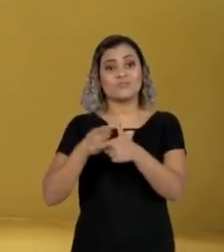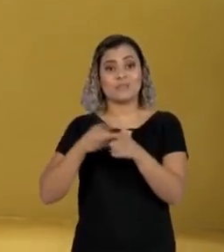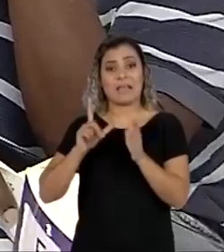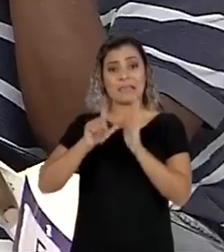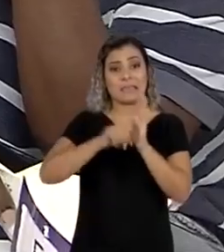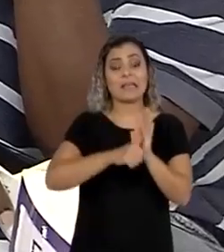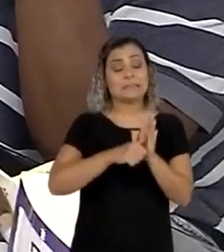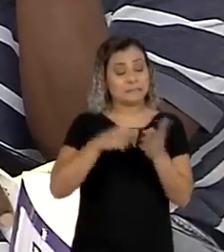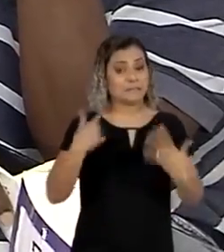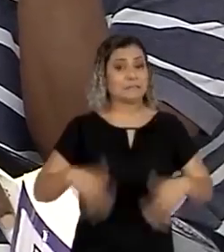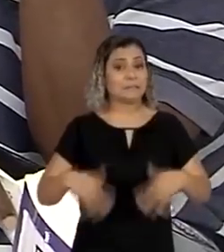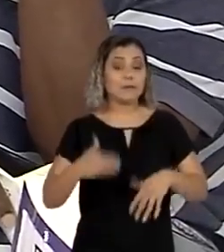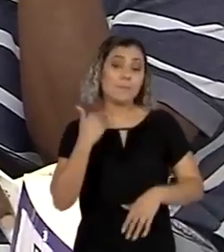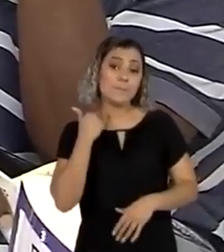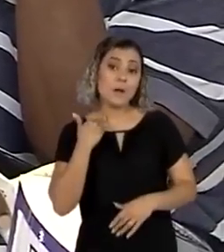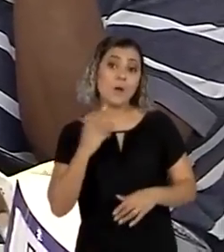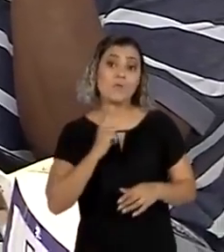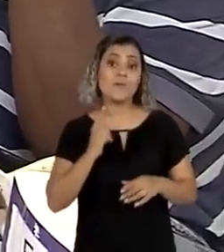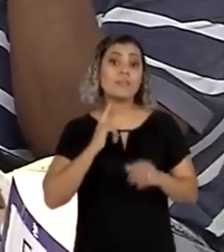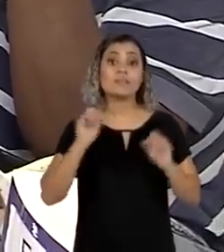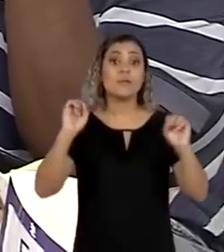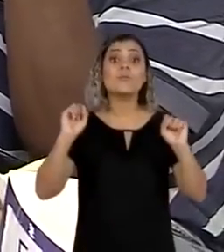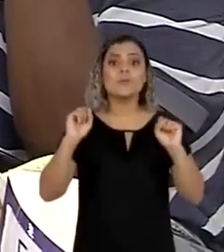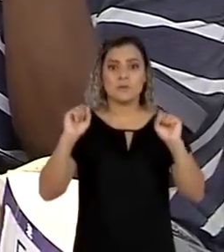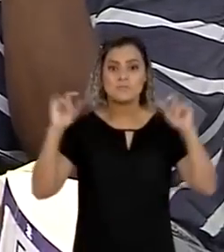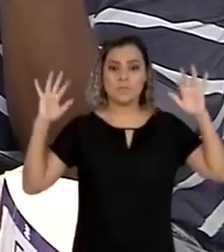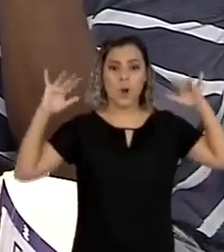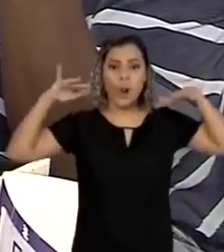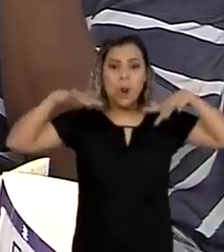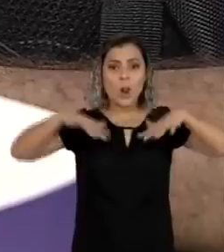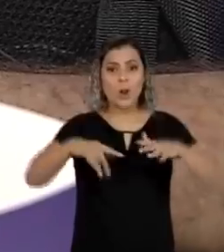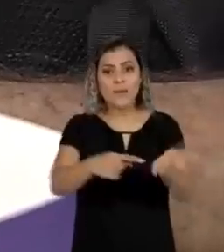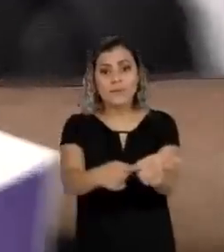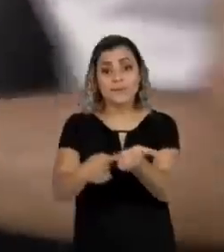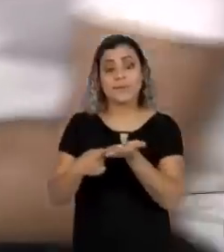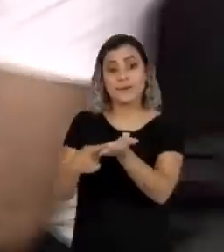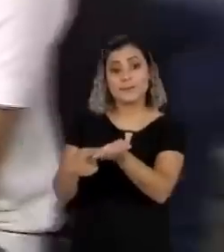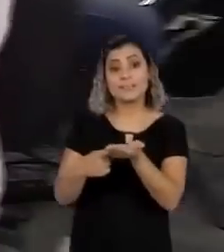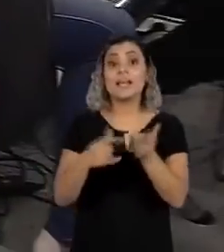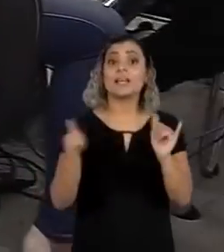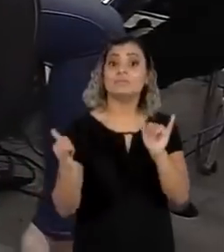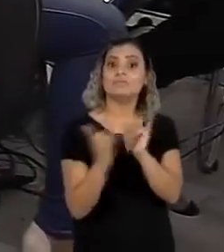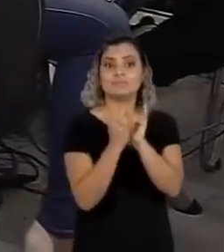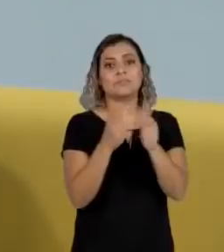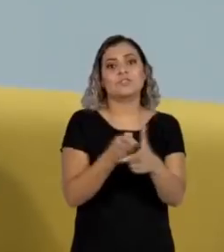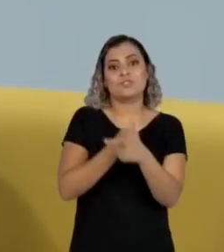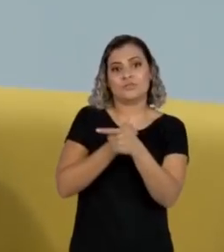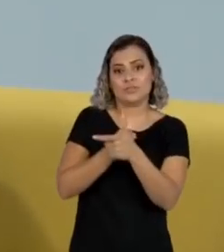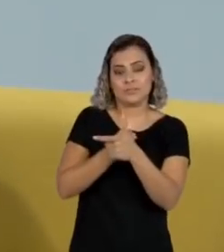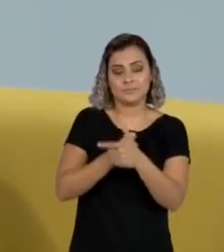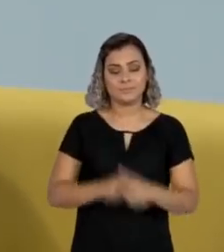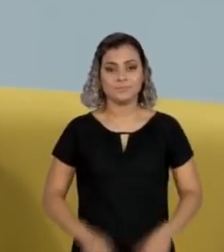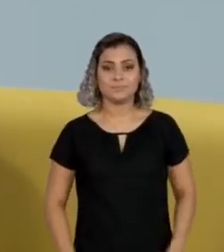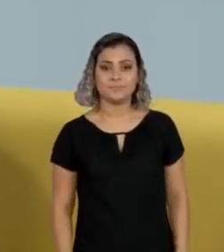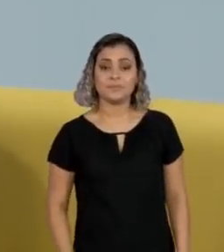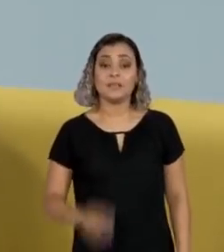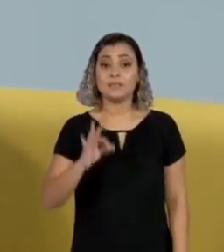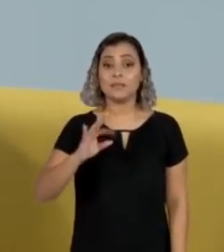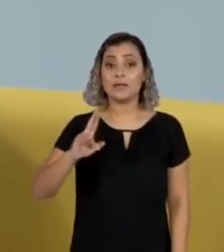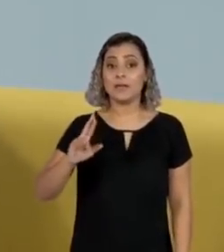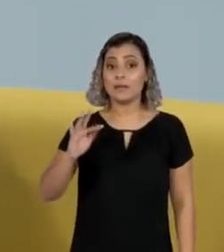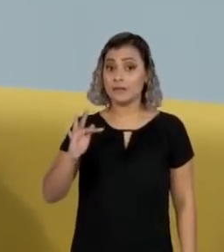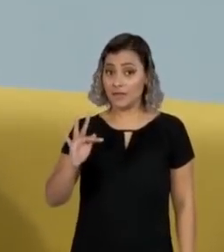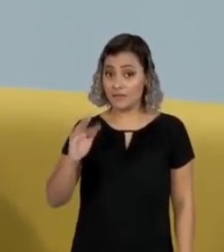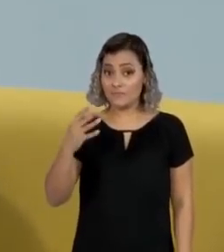atraso. Bancos farão mutirão em todo o país para renegociação de dívida. Tribunal Regional Federal